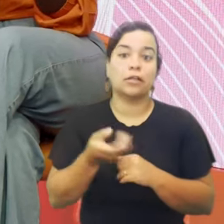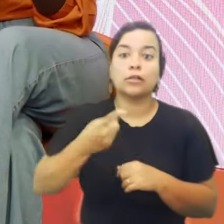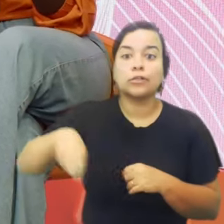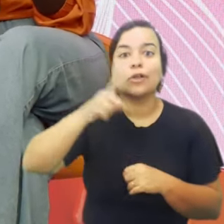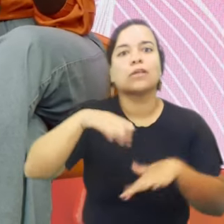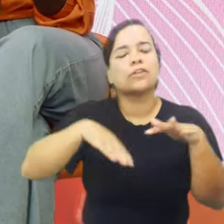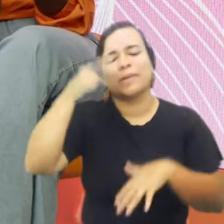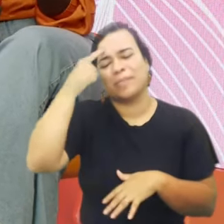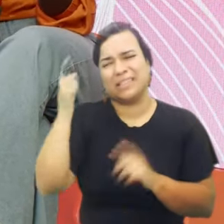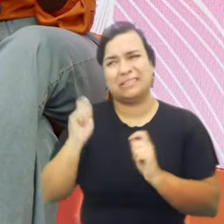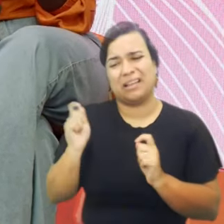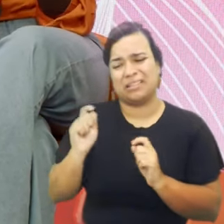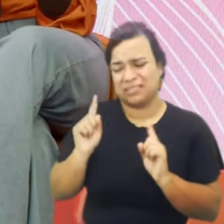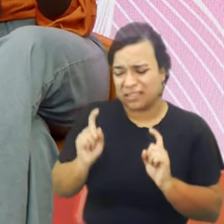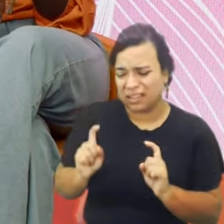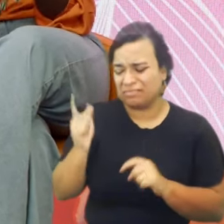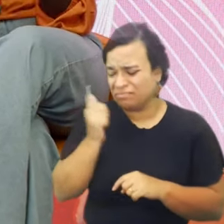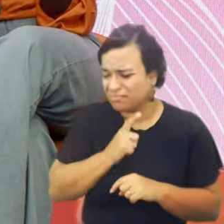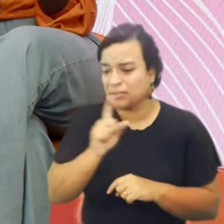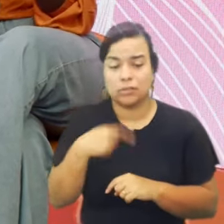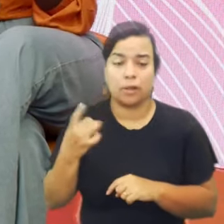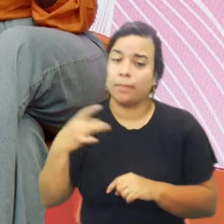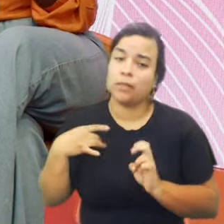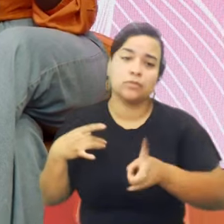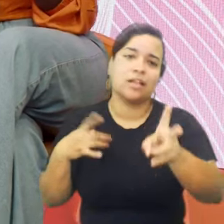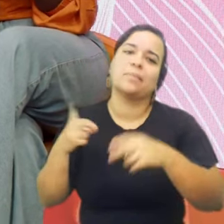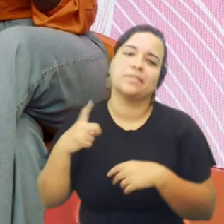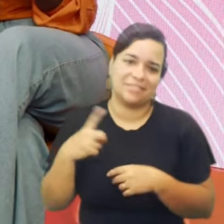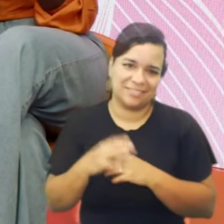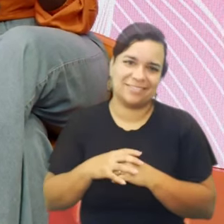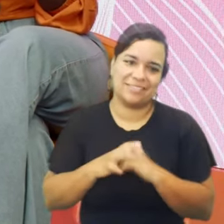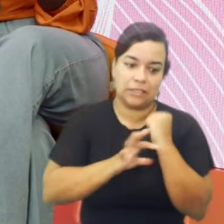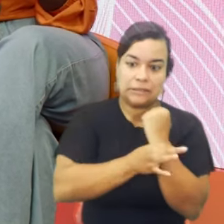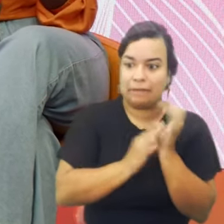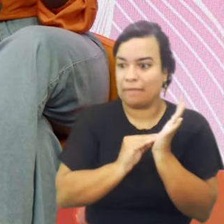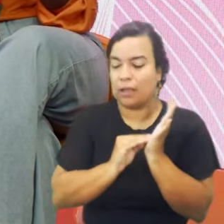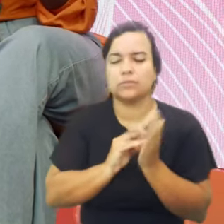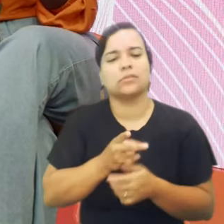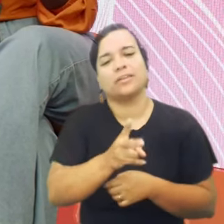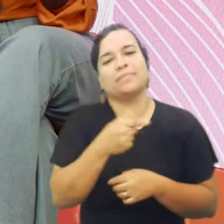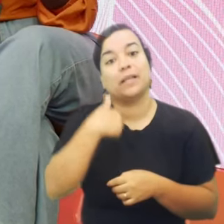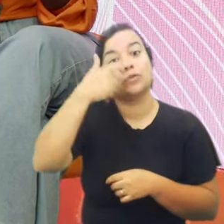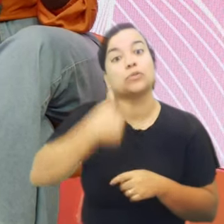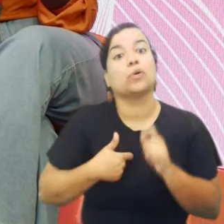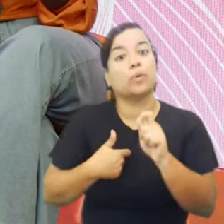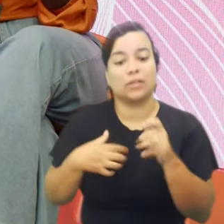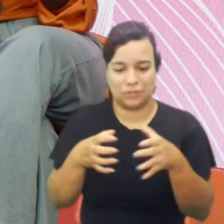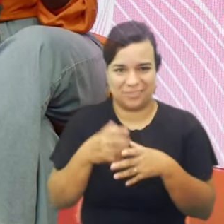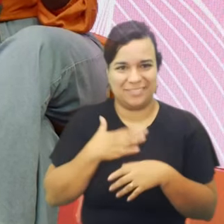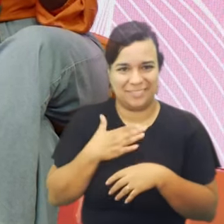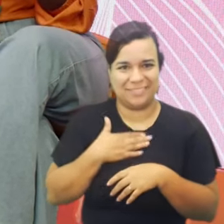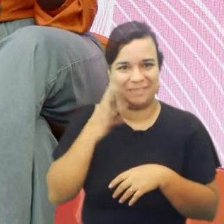muito em dúvida, a gente realmente sempre vai ter medo, a gente sempre vai ter insegurança. E eu sou daquele time de